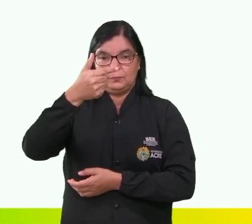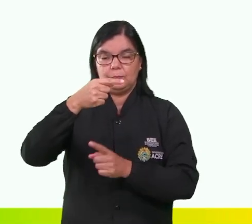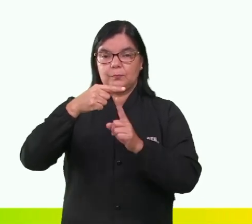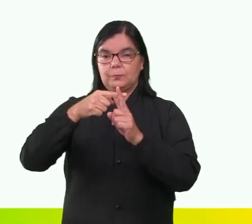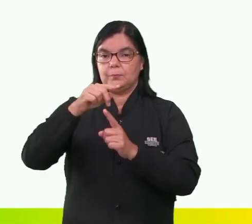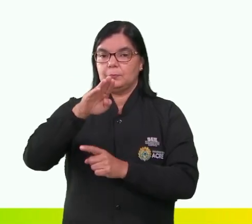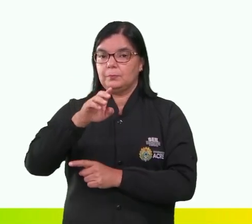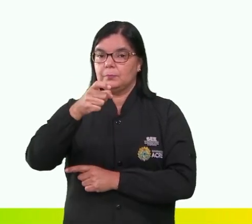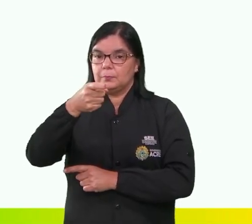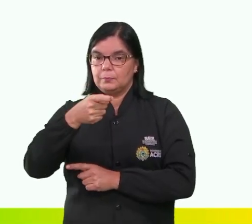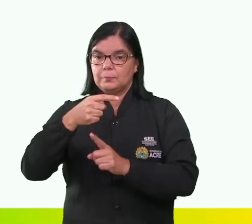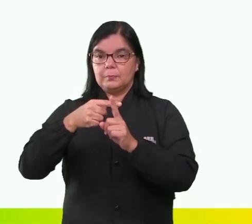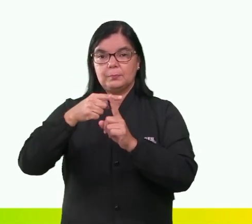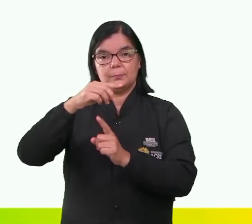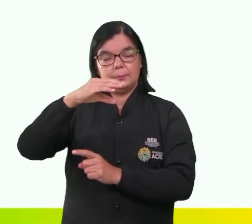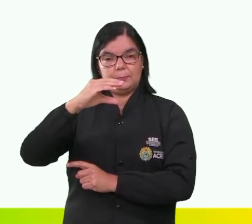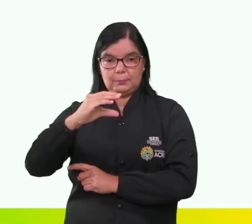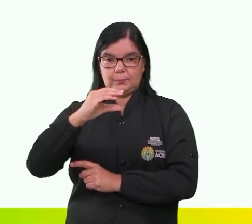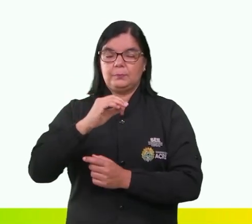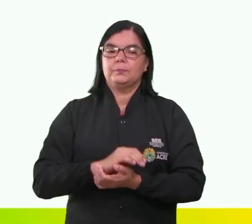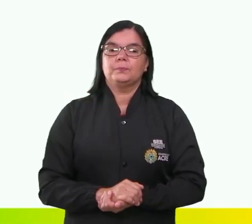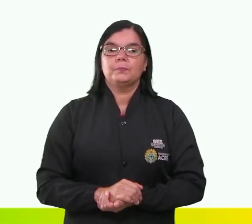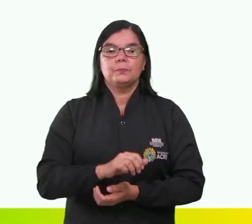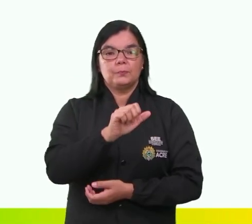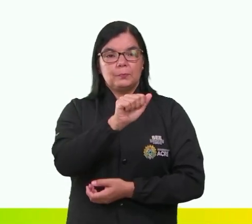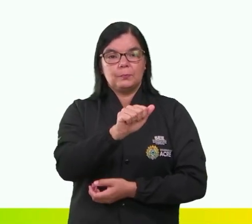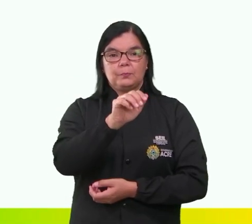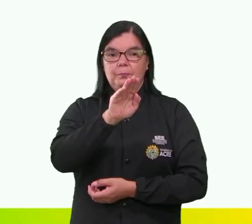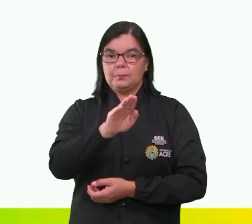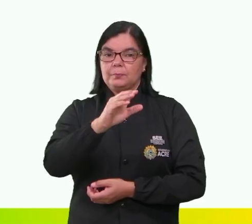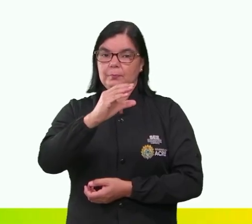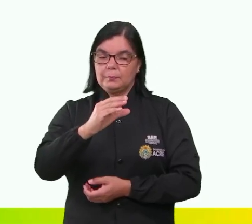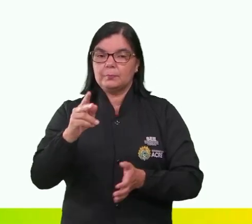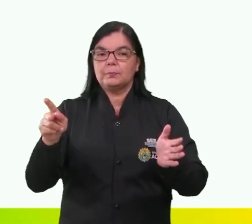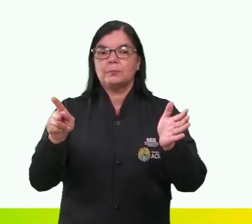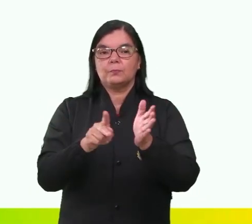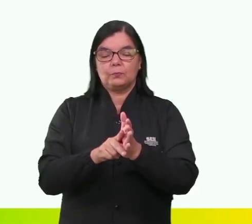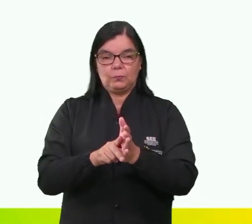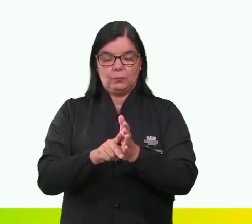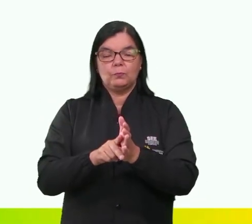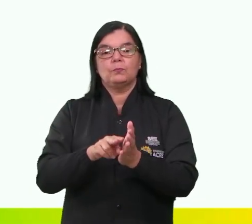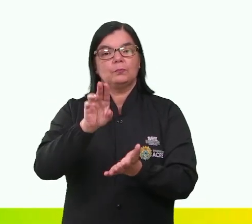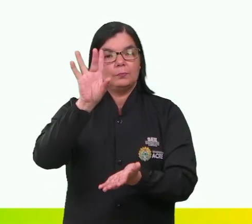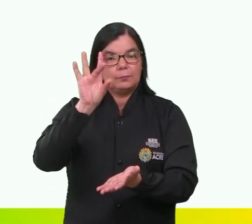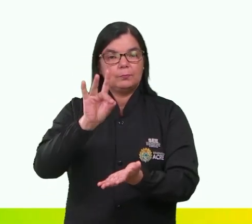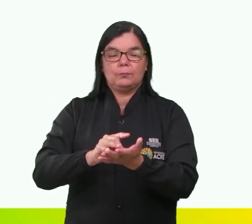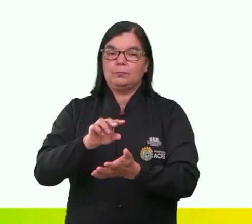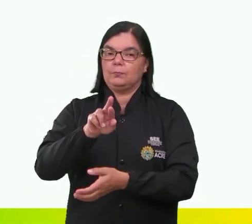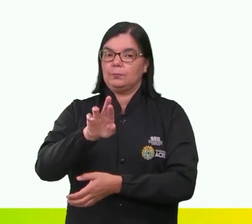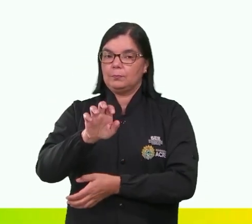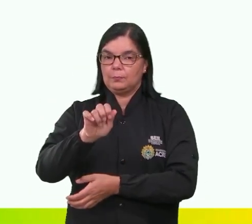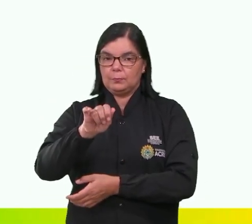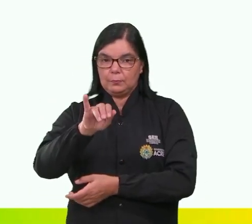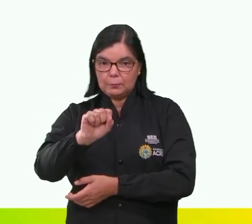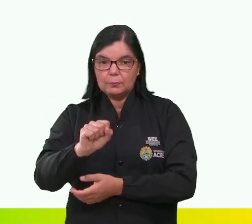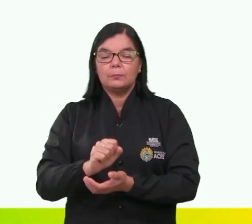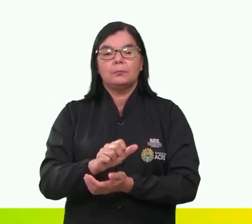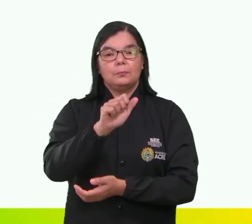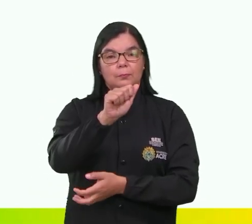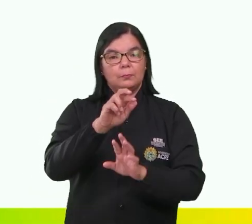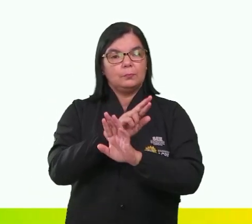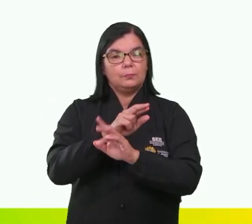mais bx mais c, com a, b e c pertencente aos reais e a diferente de